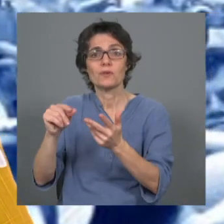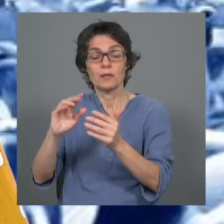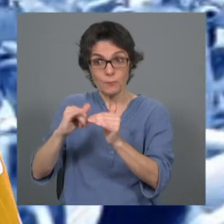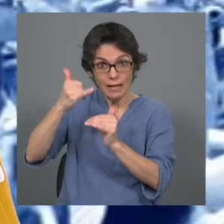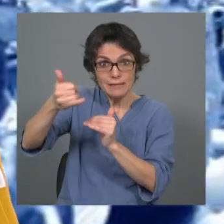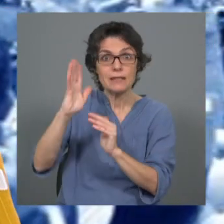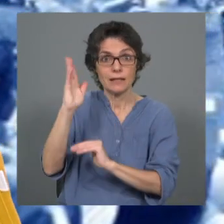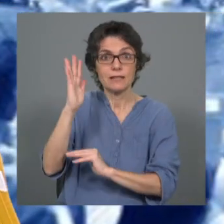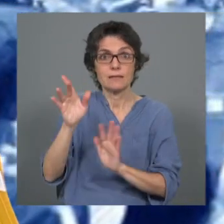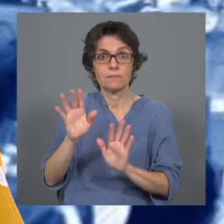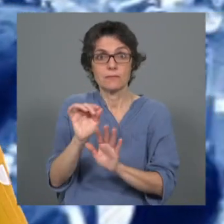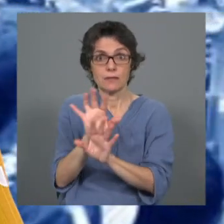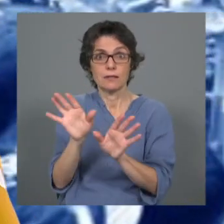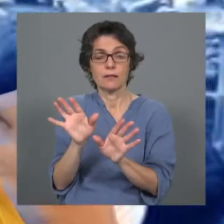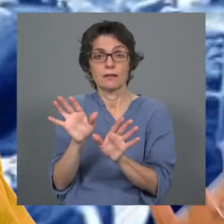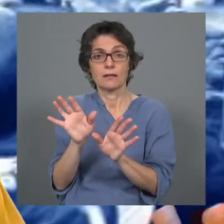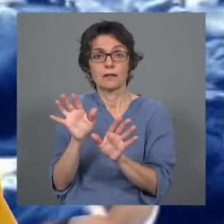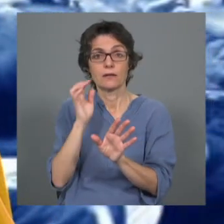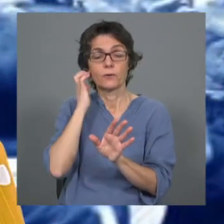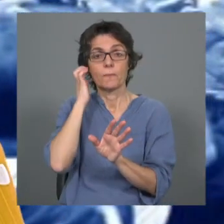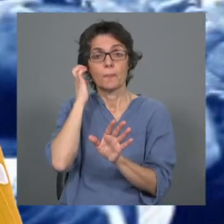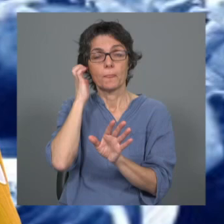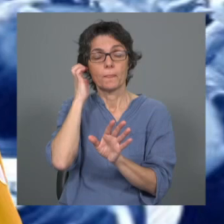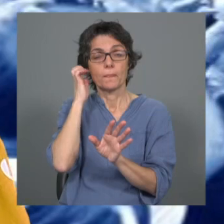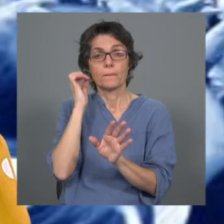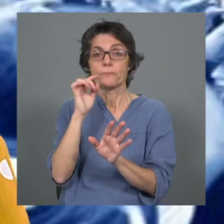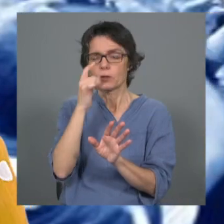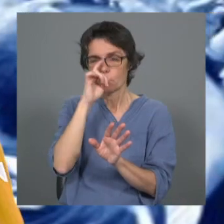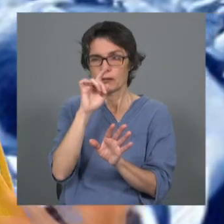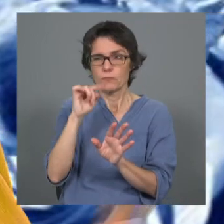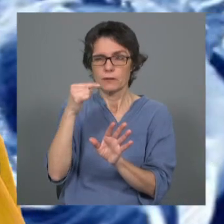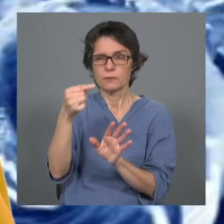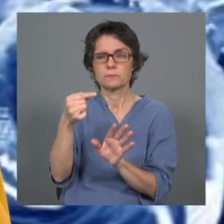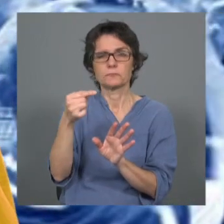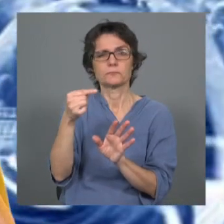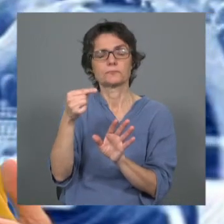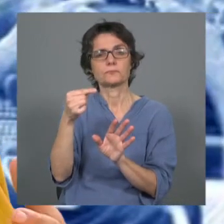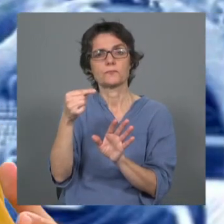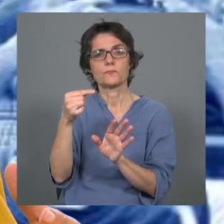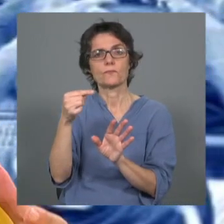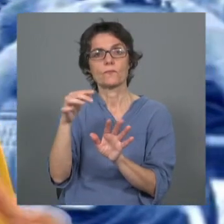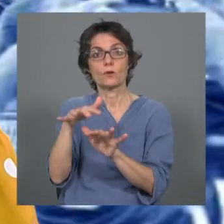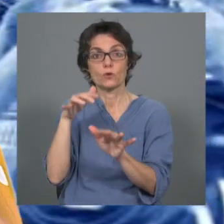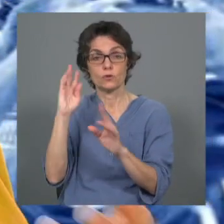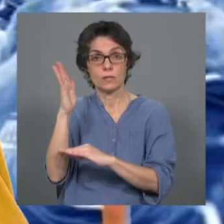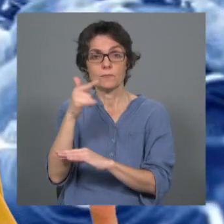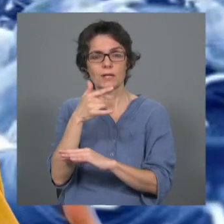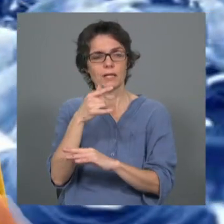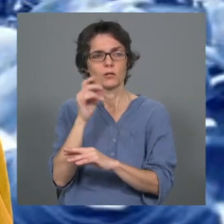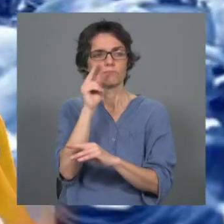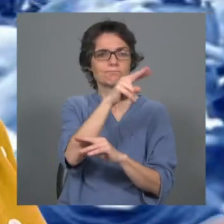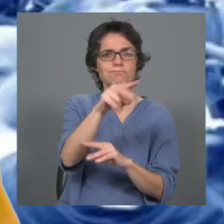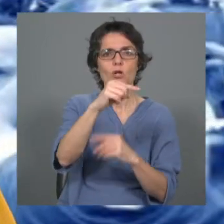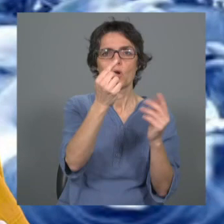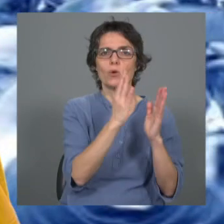pós-Assembleia. Depois da Assembleia acabei por visitar algumas paróquias, de dar alguns testemunhos